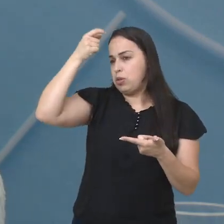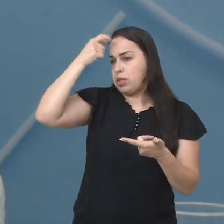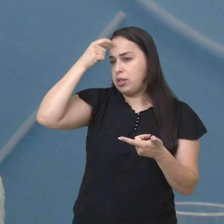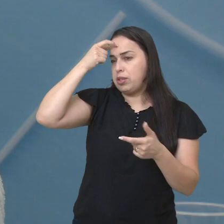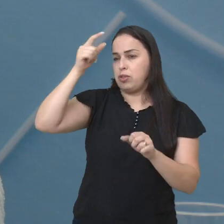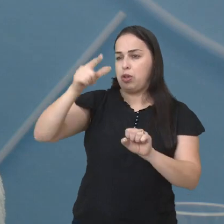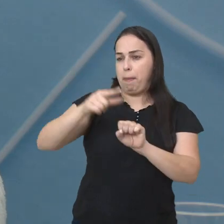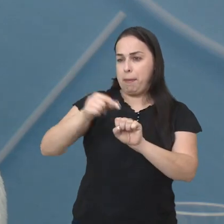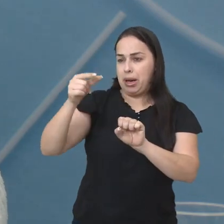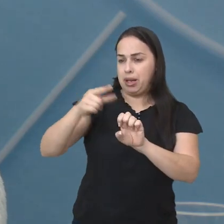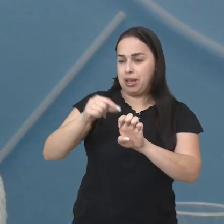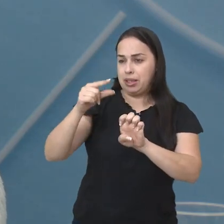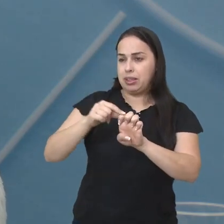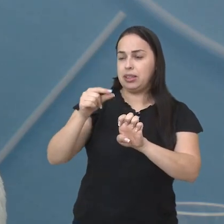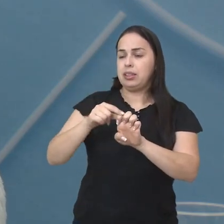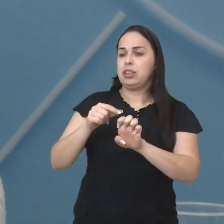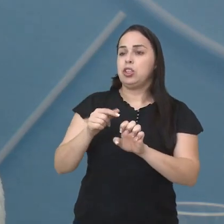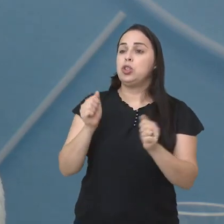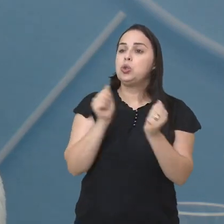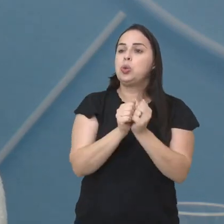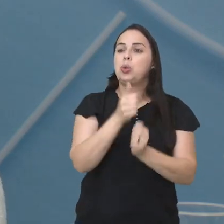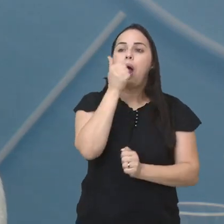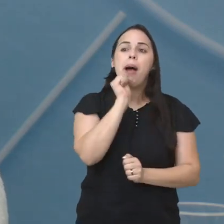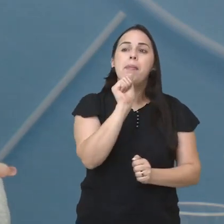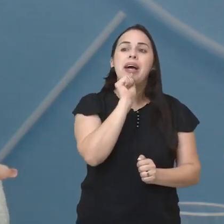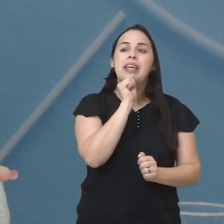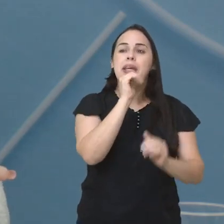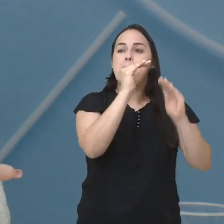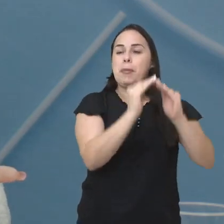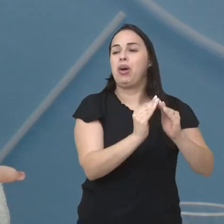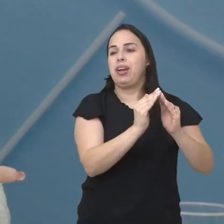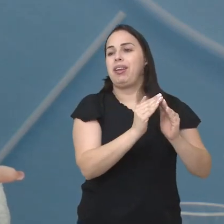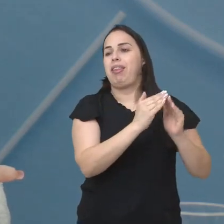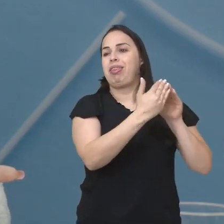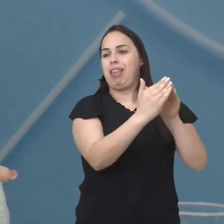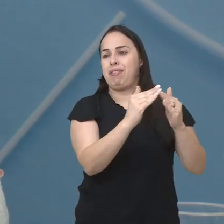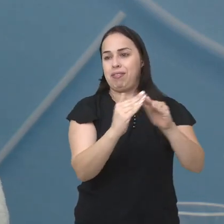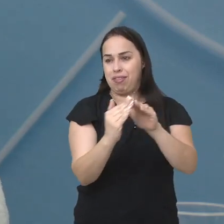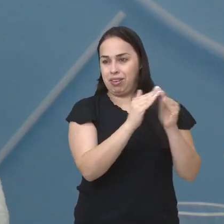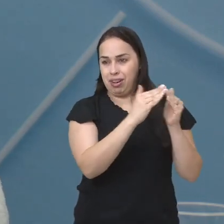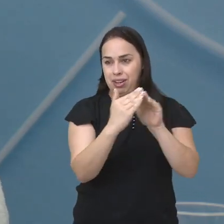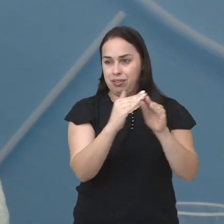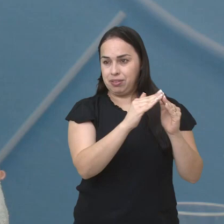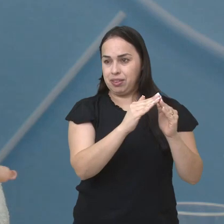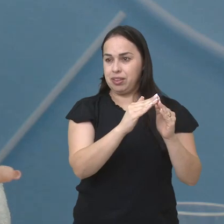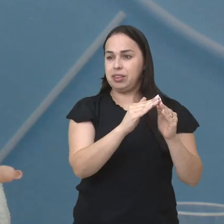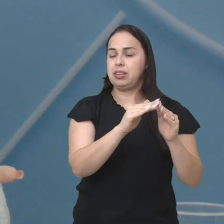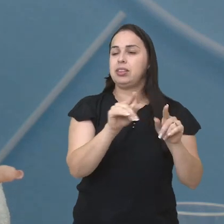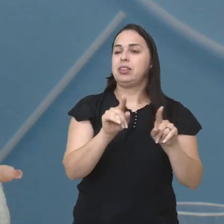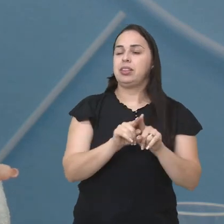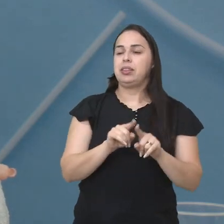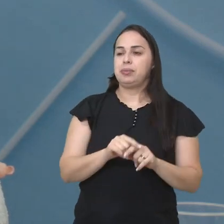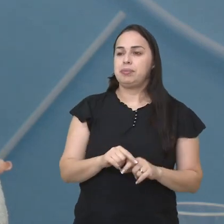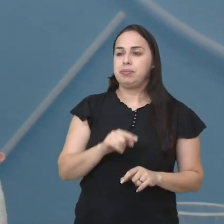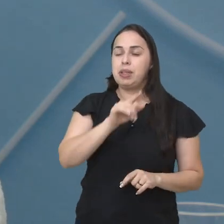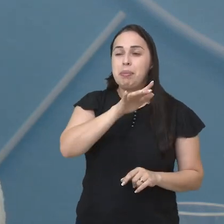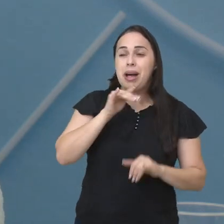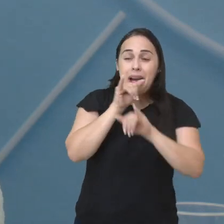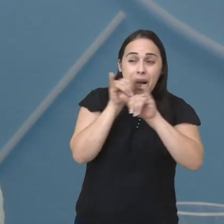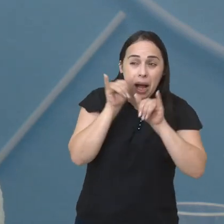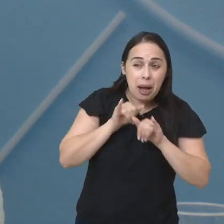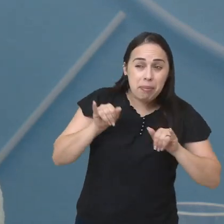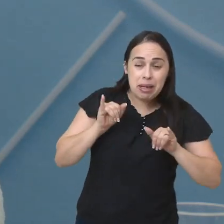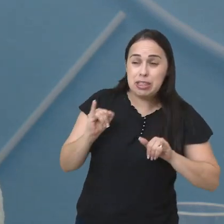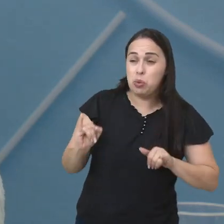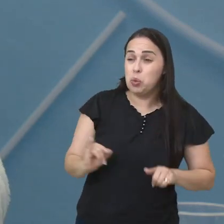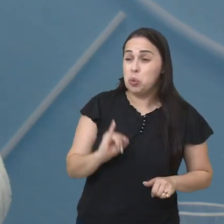empreendedorismo com as mães da favela, que foi uma das campanhas foi uma campanha que teve grande renome, né? Foi de